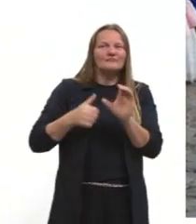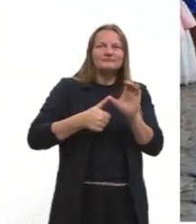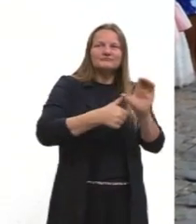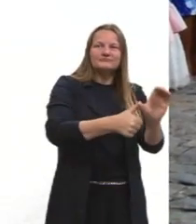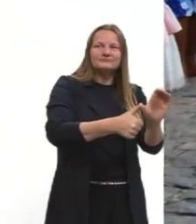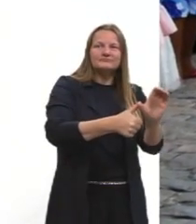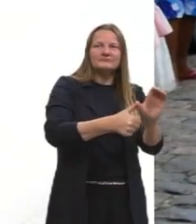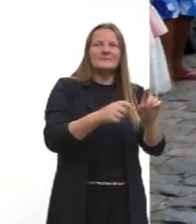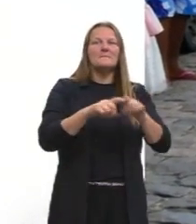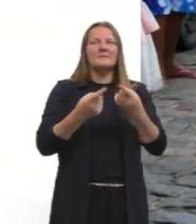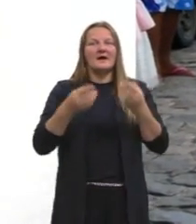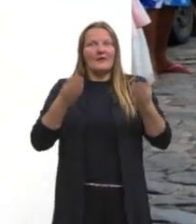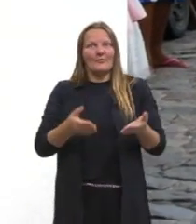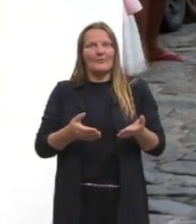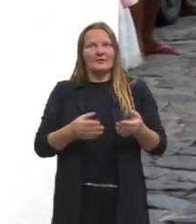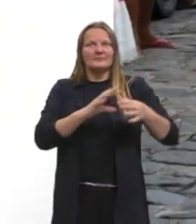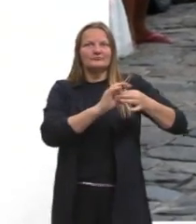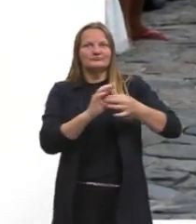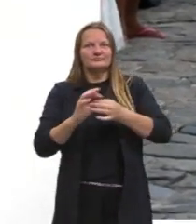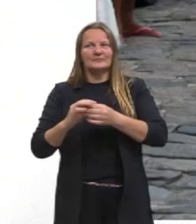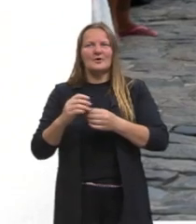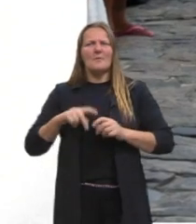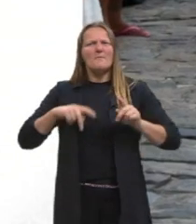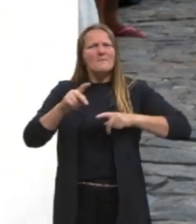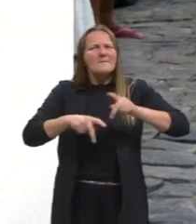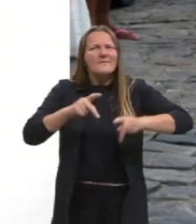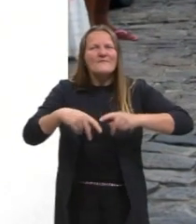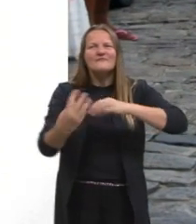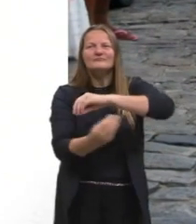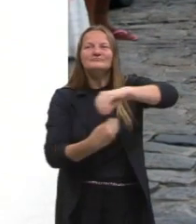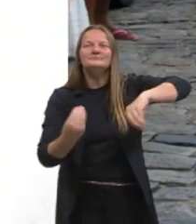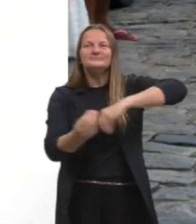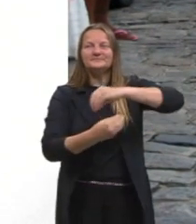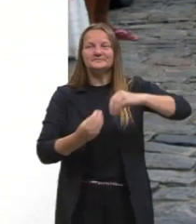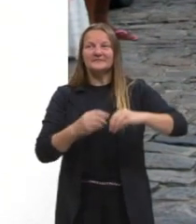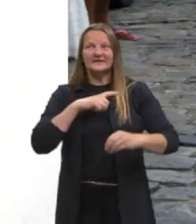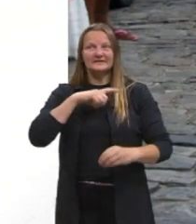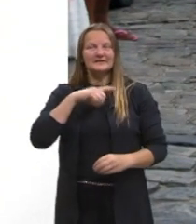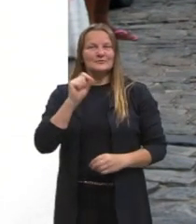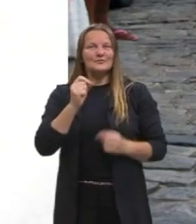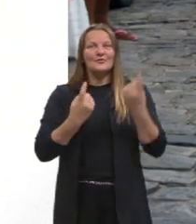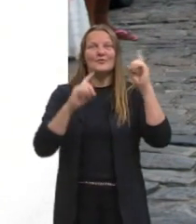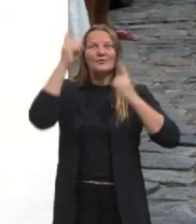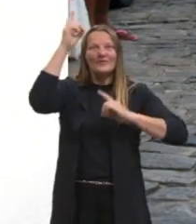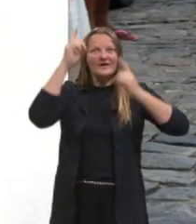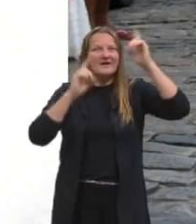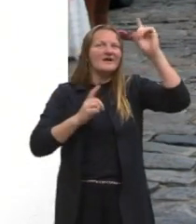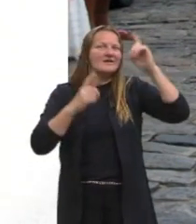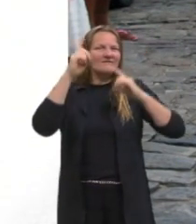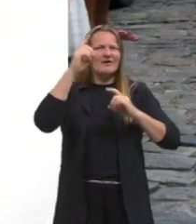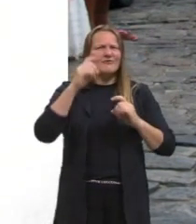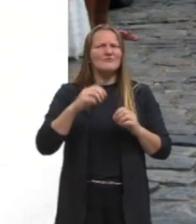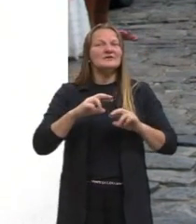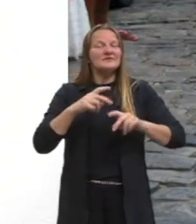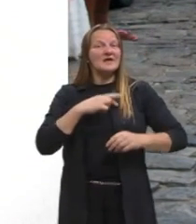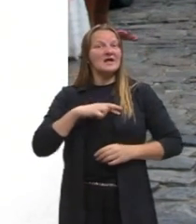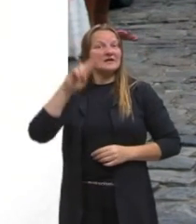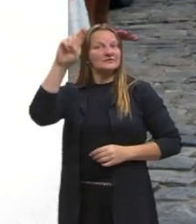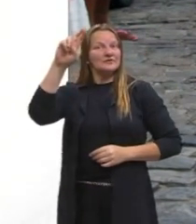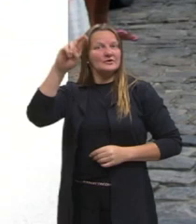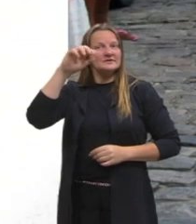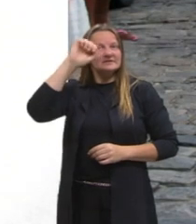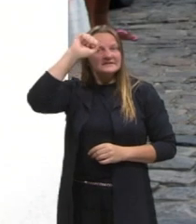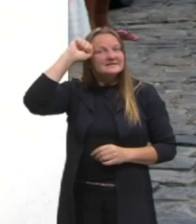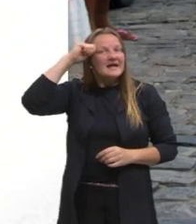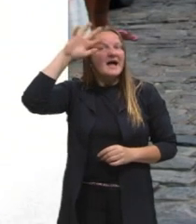mas agora né com essas expressões populares a gente tem o carnaval e essas expressões de religiões de matrizes